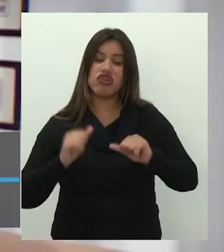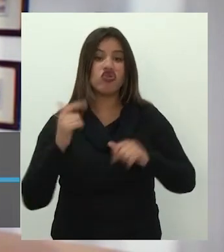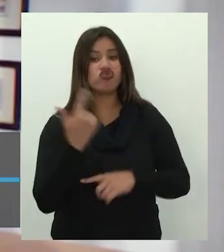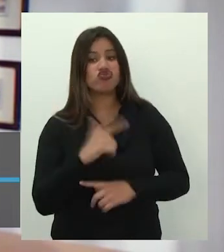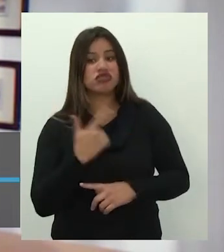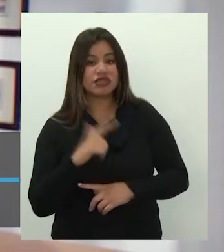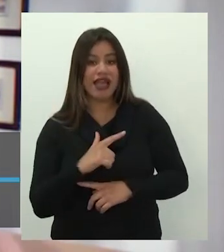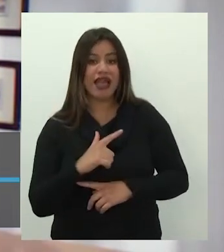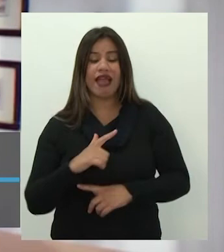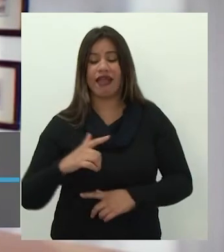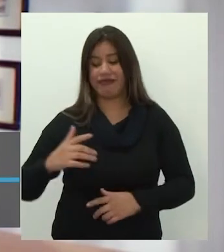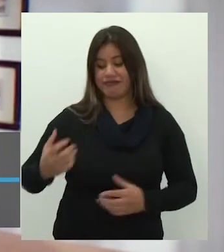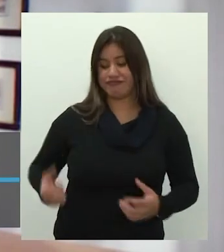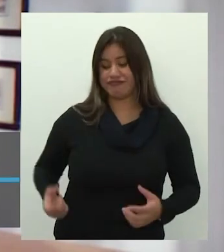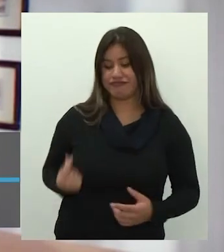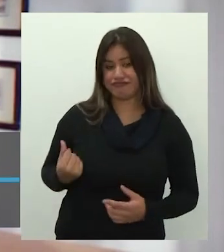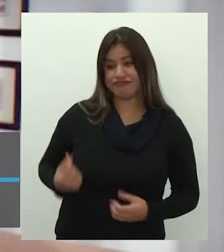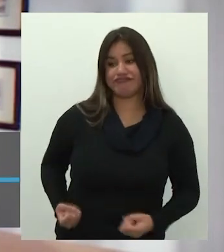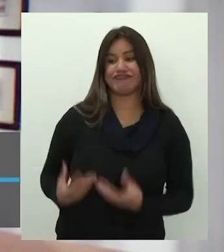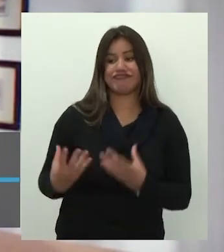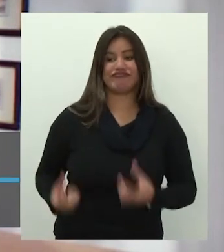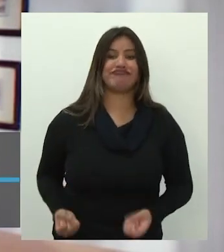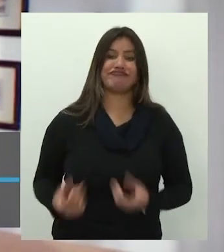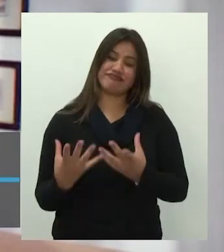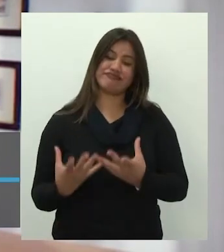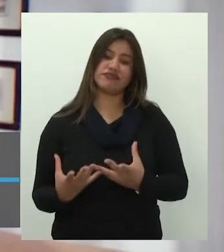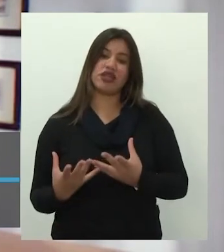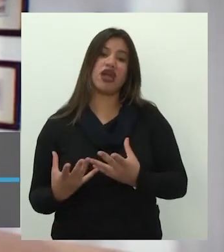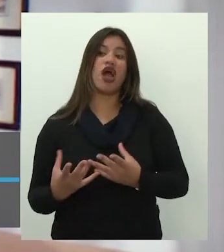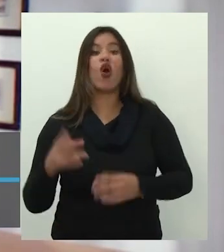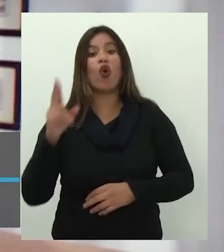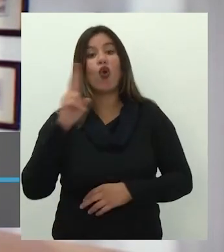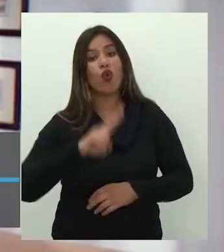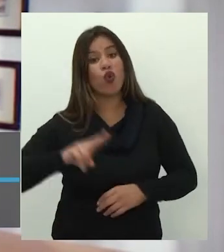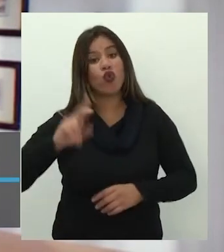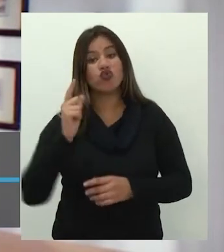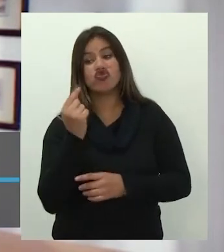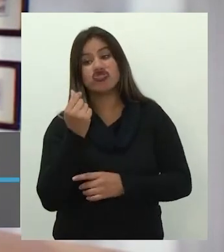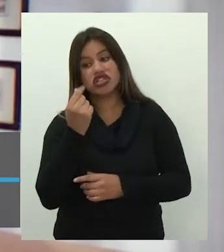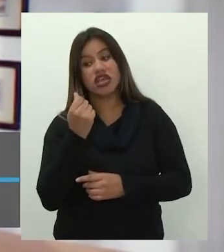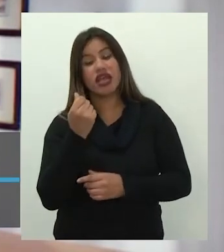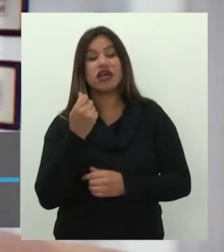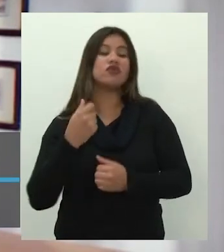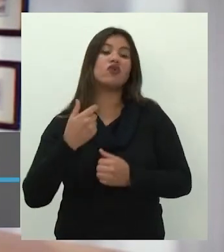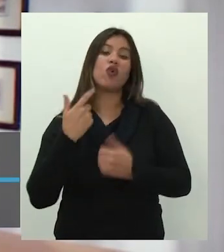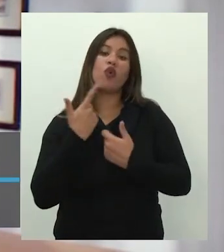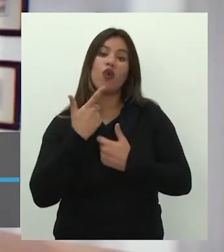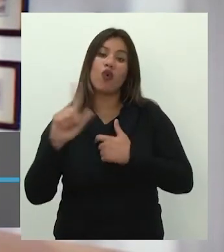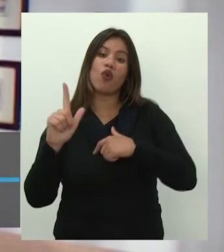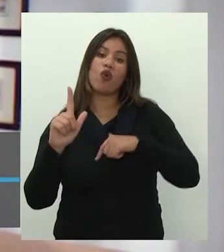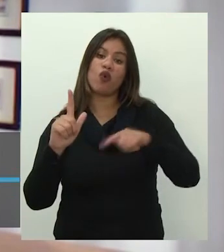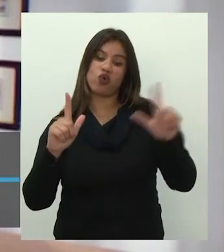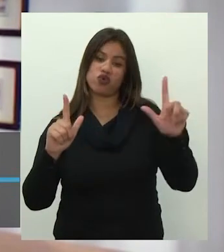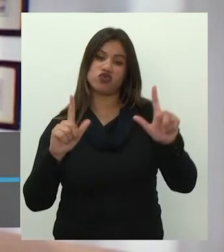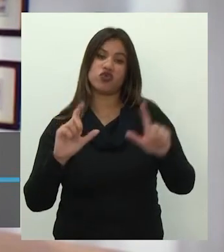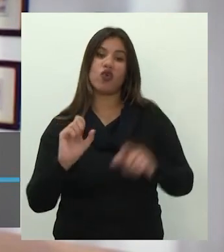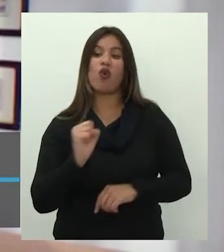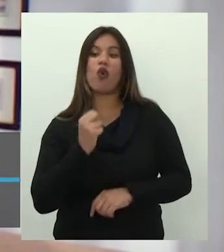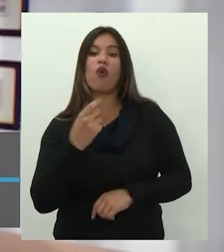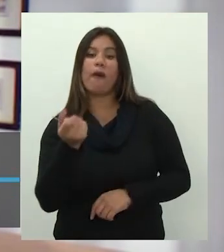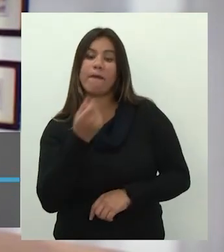dinheiro para outra coisa mais importante do que tomar uma vitamina desnecessária ou um